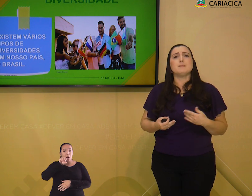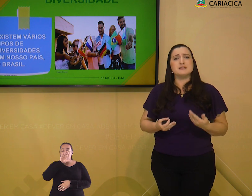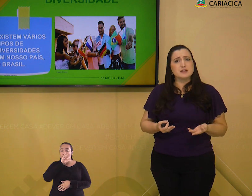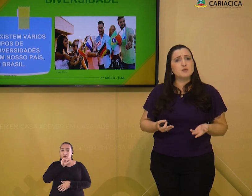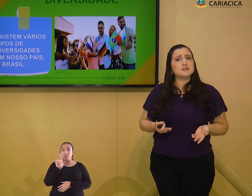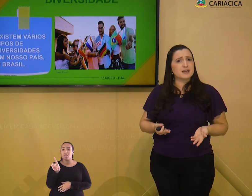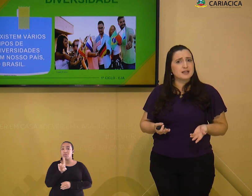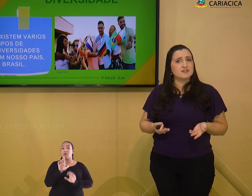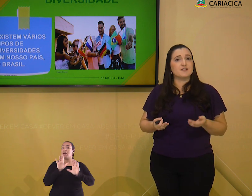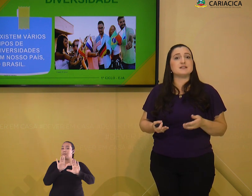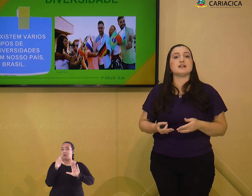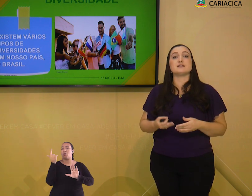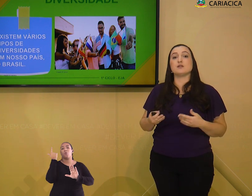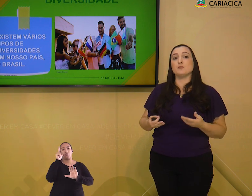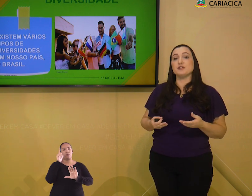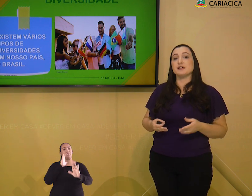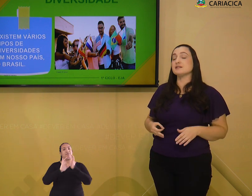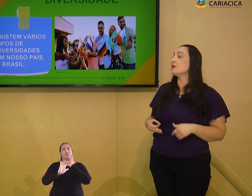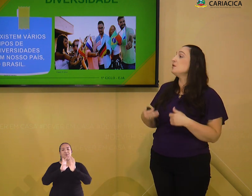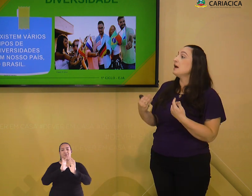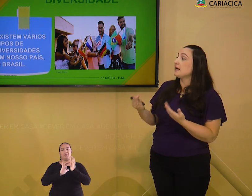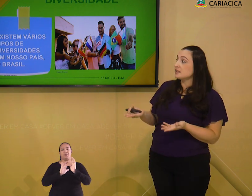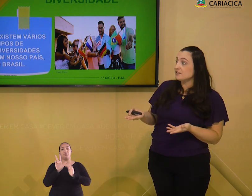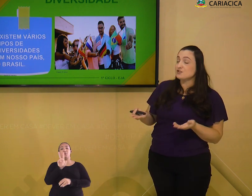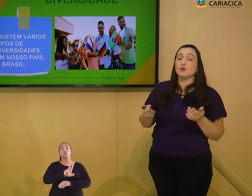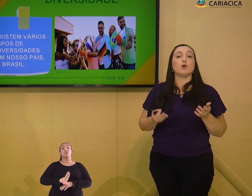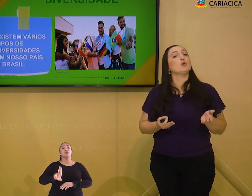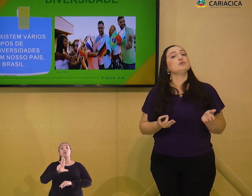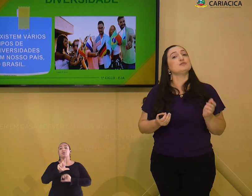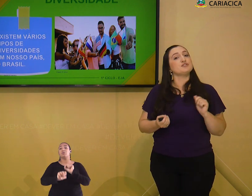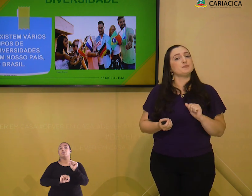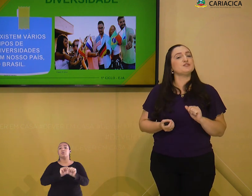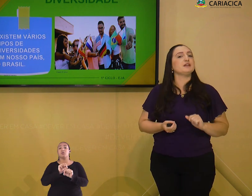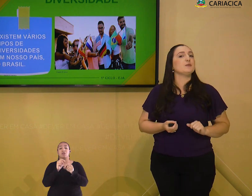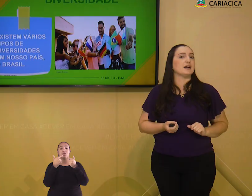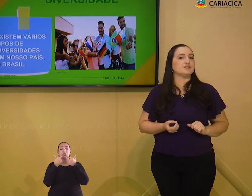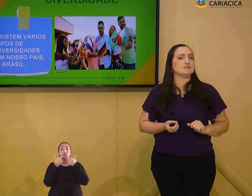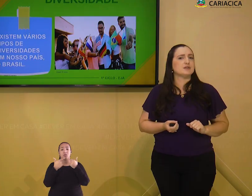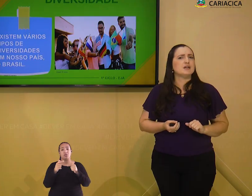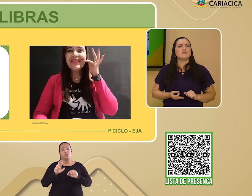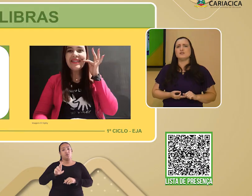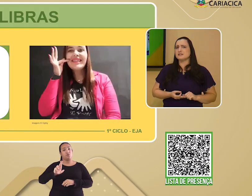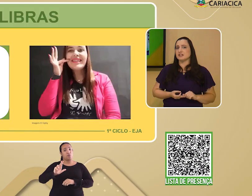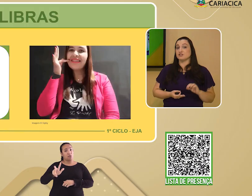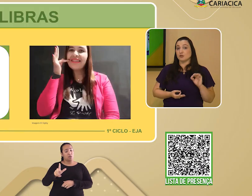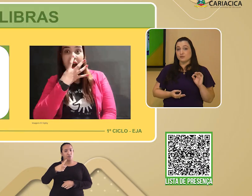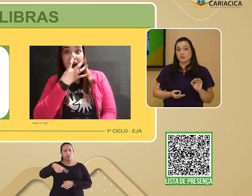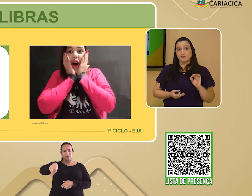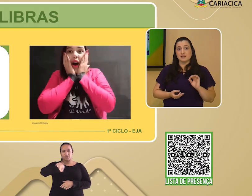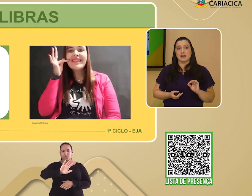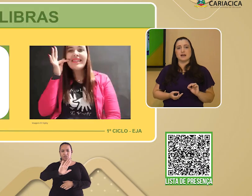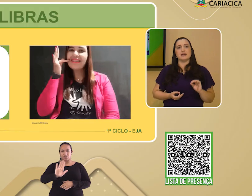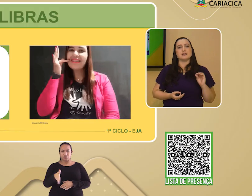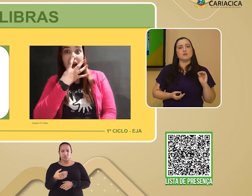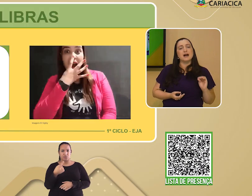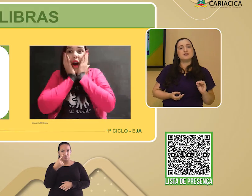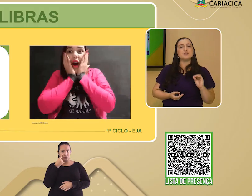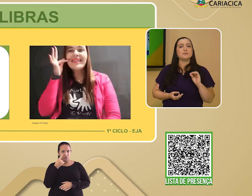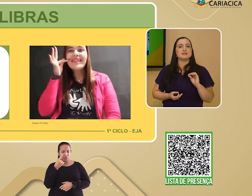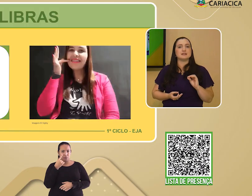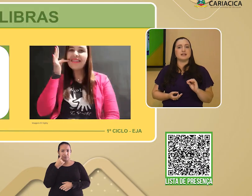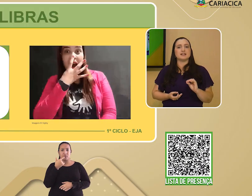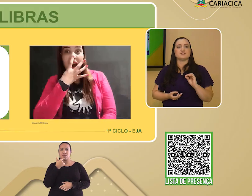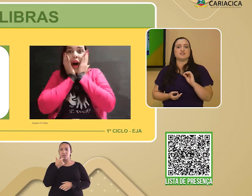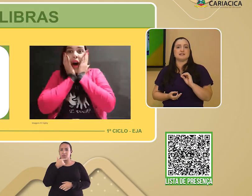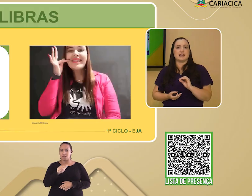fala, mas que conseguem fazer essa comunicação através de outro tipo de linguagem. Você já ouviu falar em